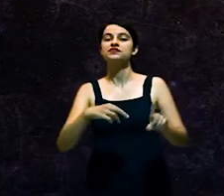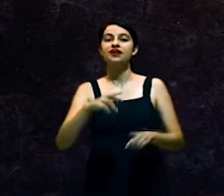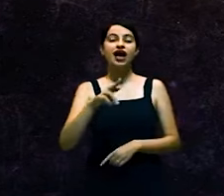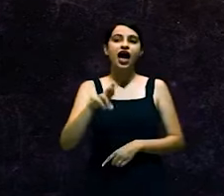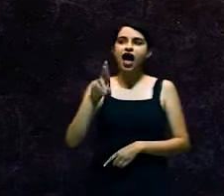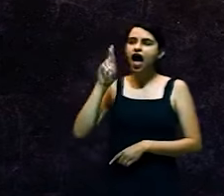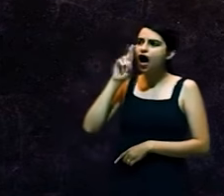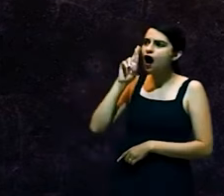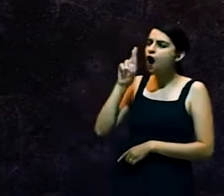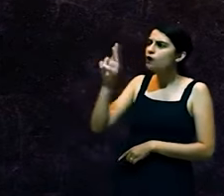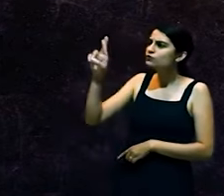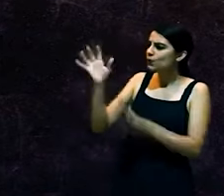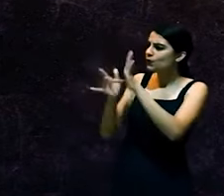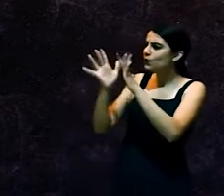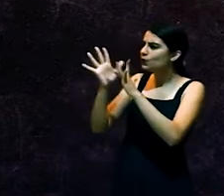ouvia o seu ensino.